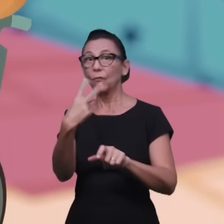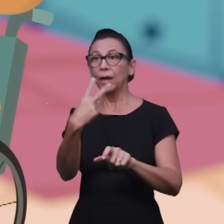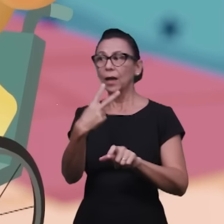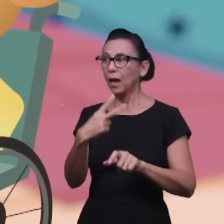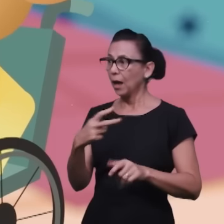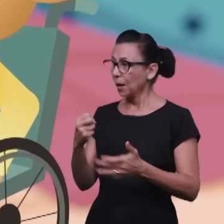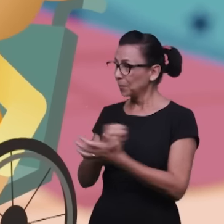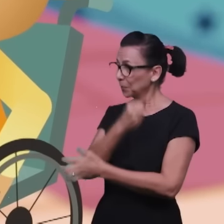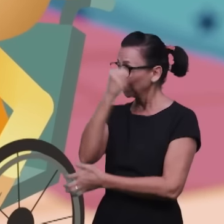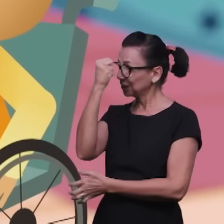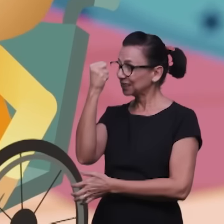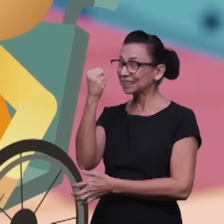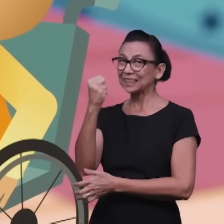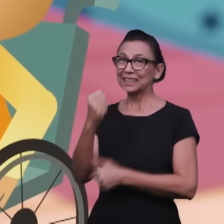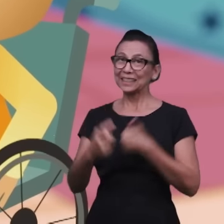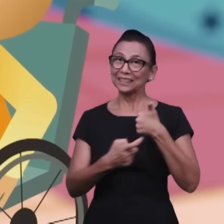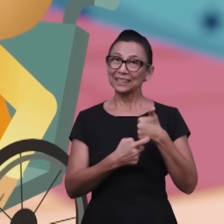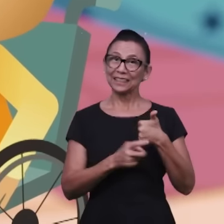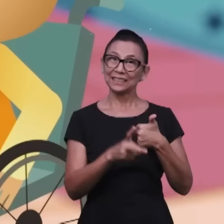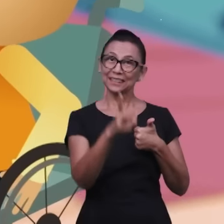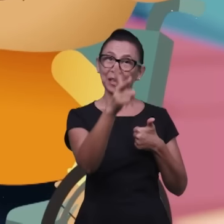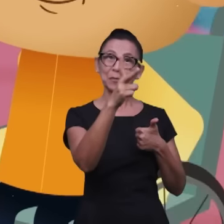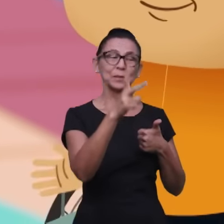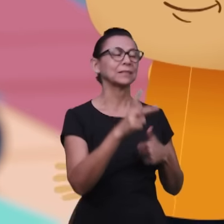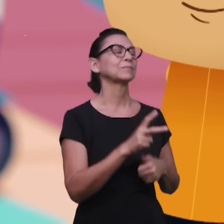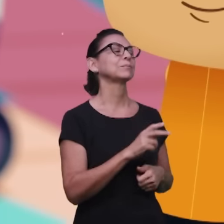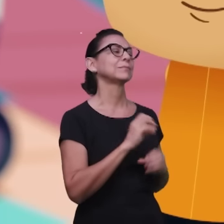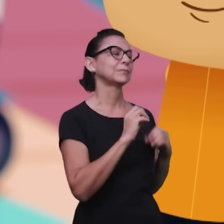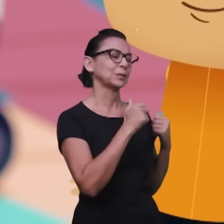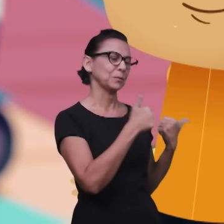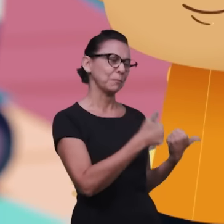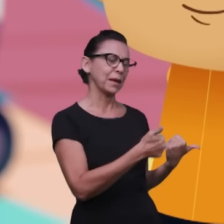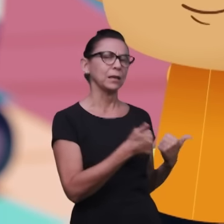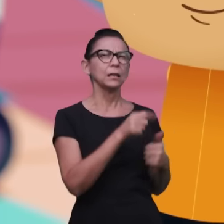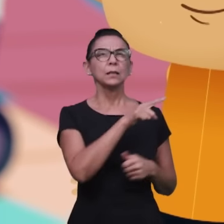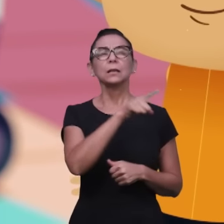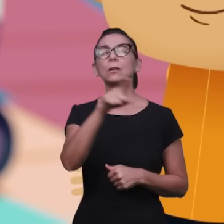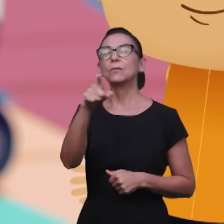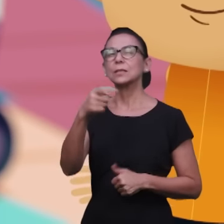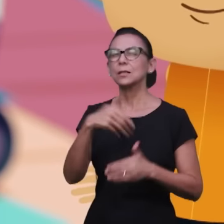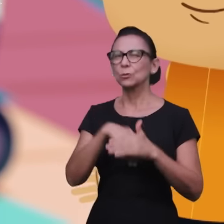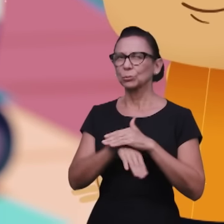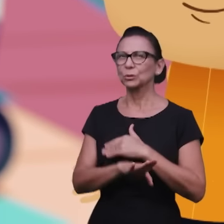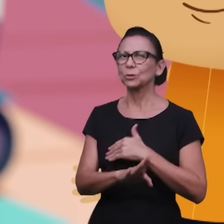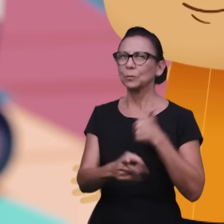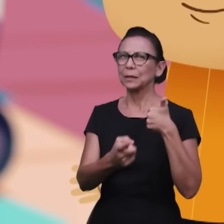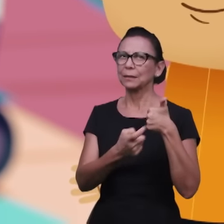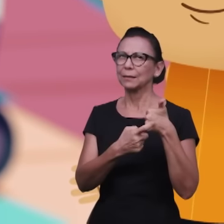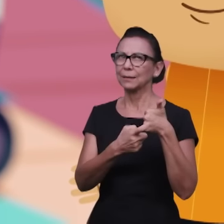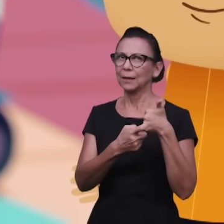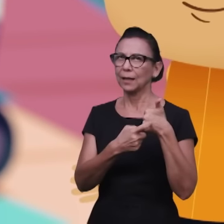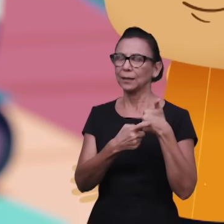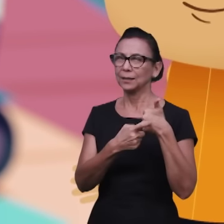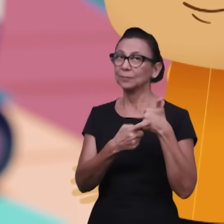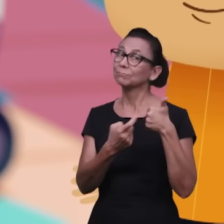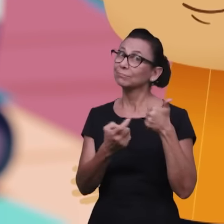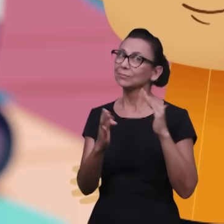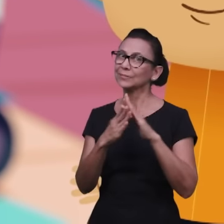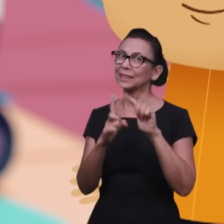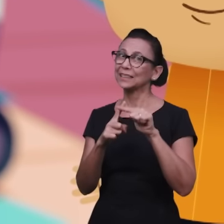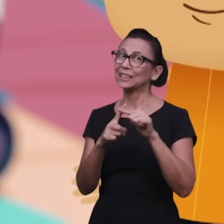like sempre a partir de agora. É isso aí, Guga. E vocês, meus irmãos, costumam dar like nos vídeos da nossa